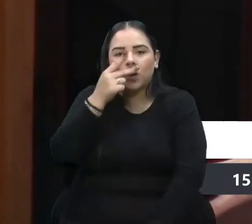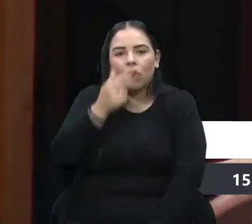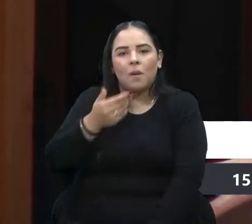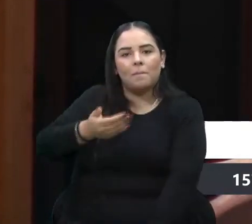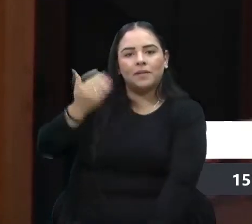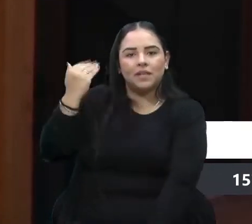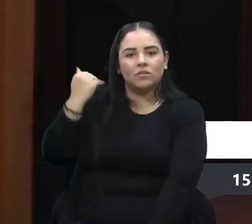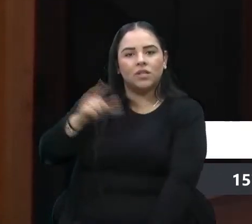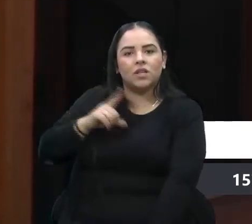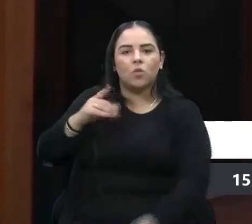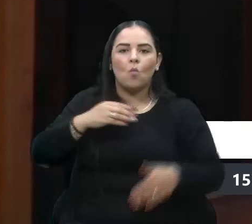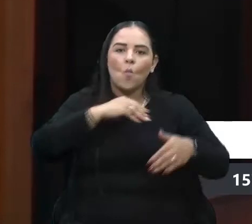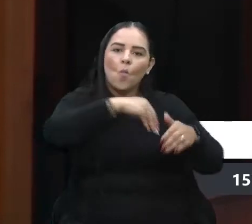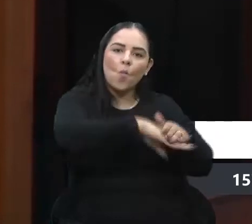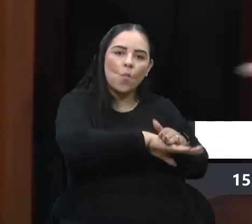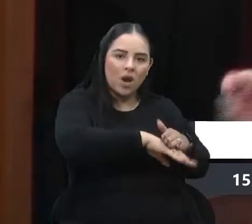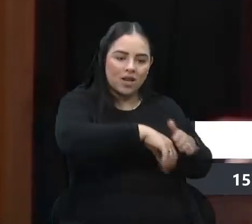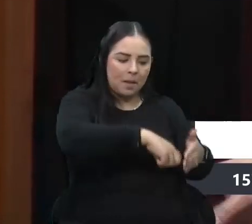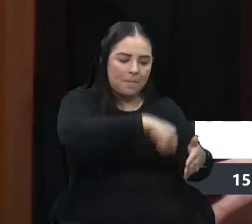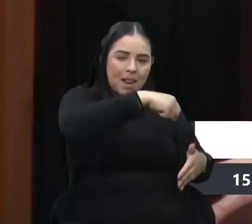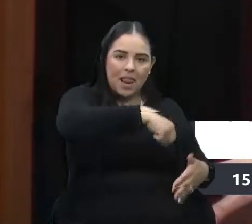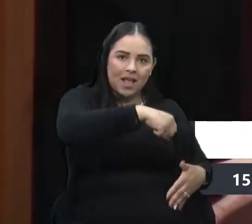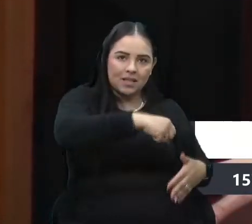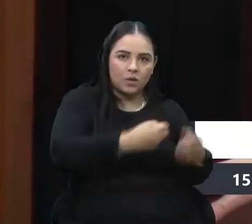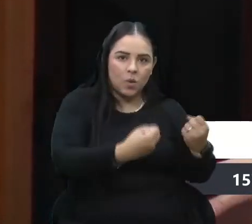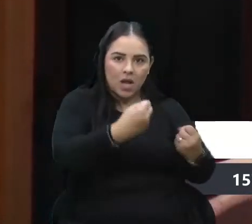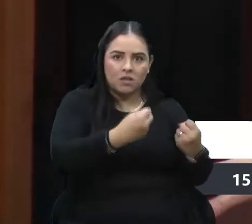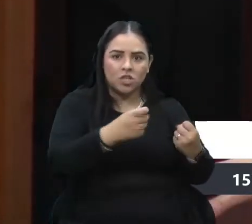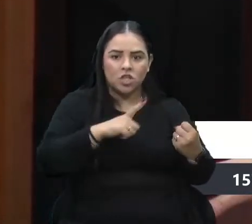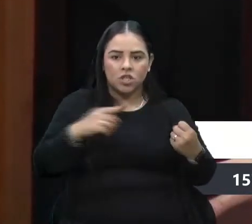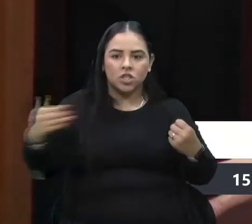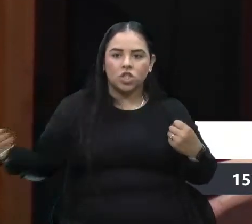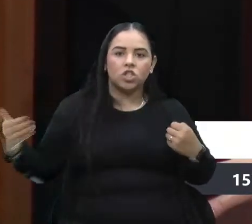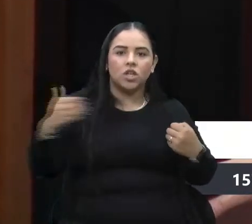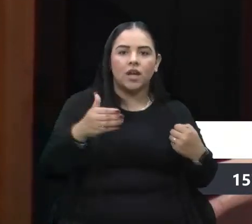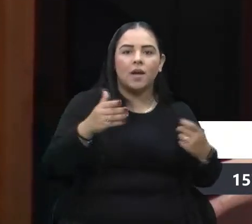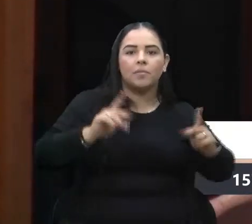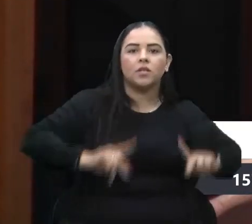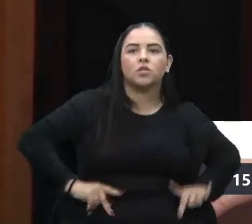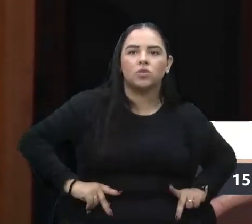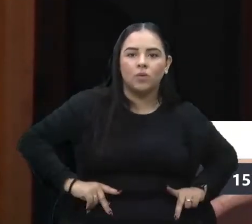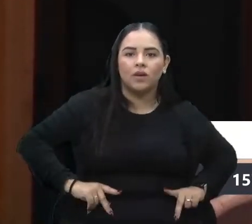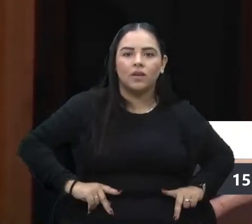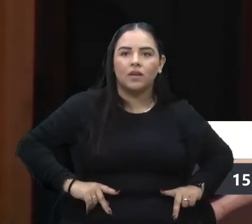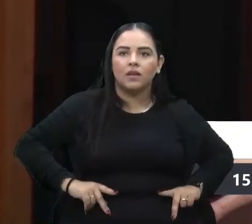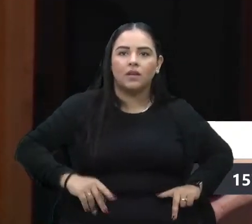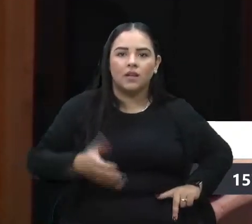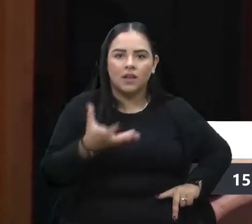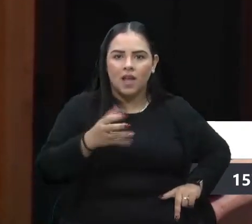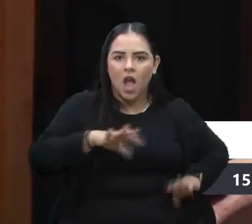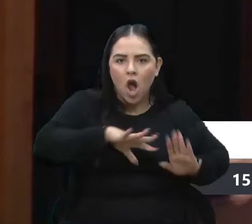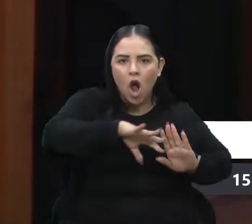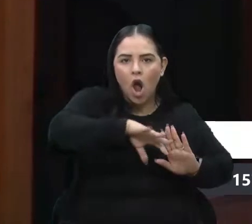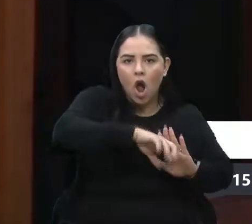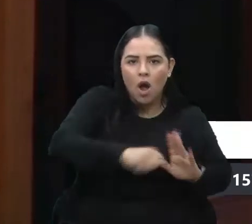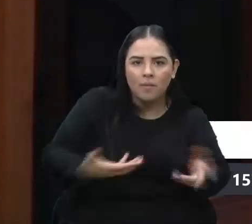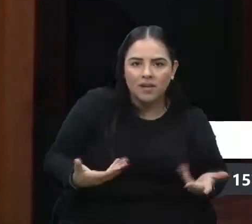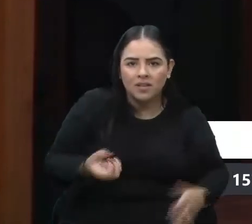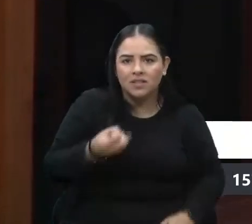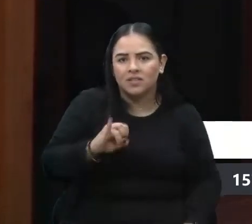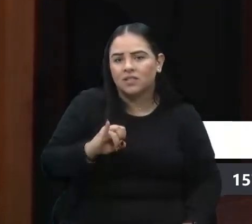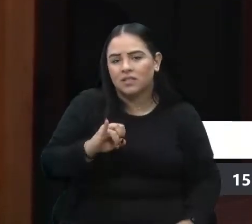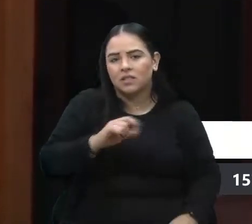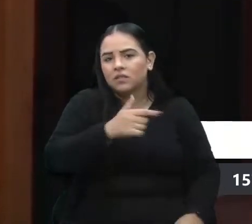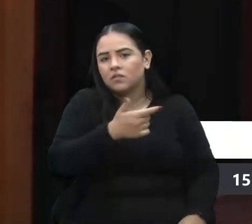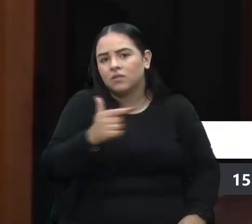guardada dentro de uma maleta no carro transportando ela e chegar alguém para mal-intencionado para saltar para roubar sua arma se